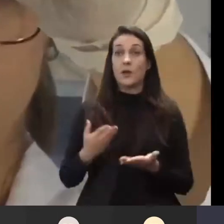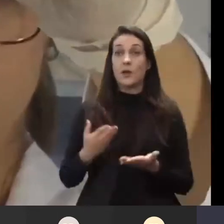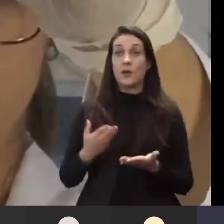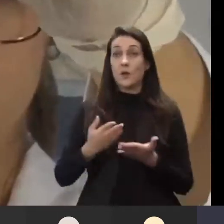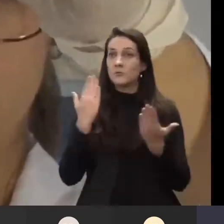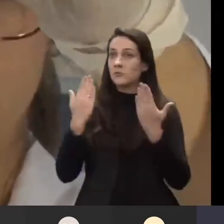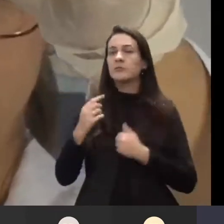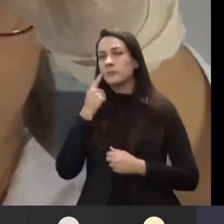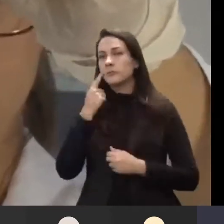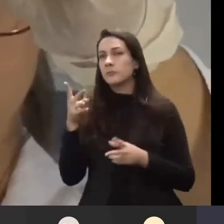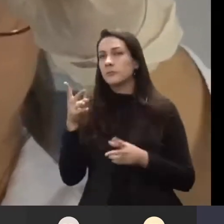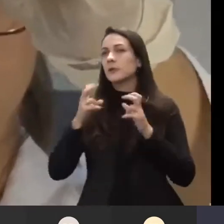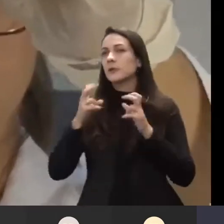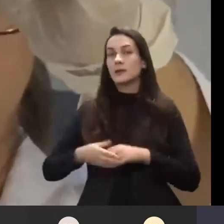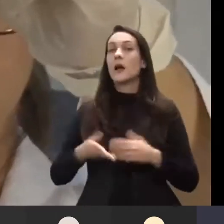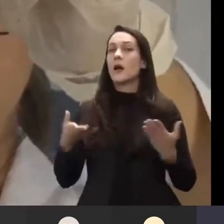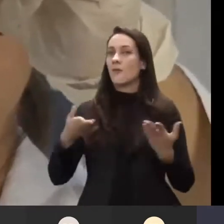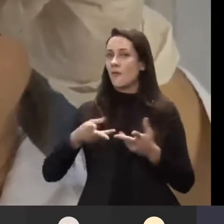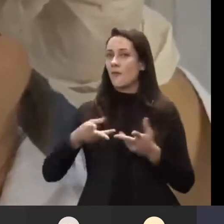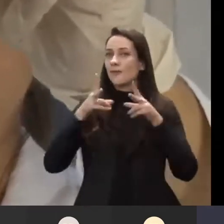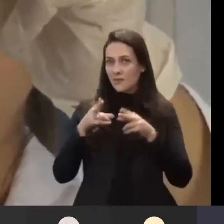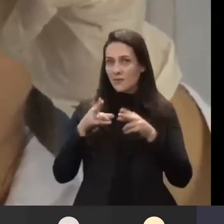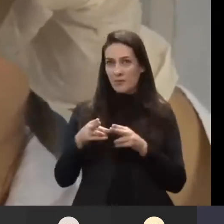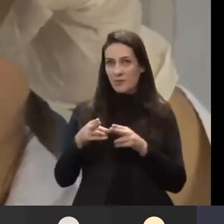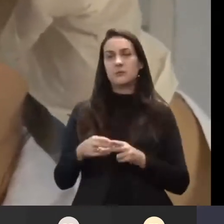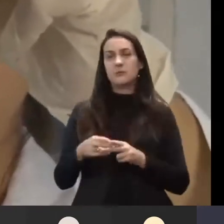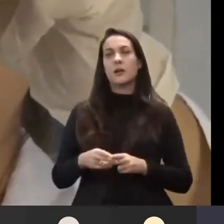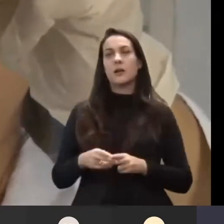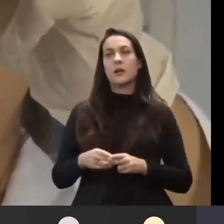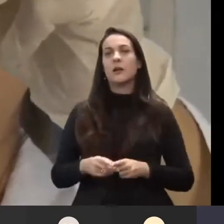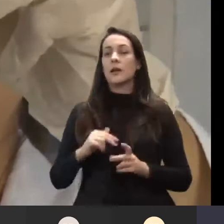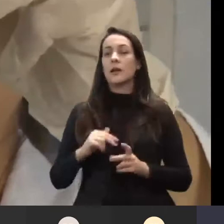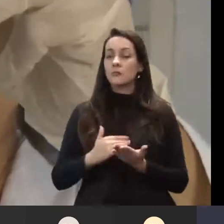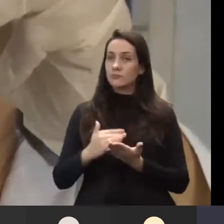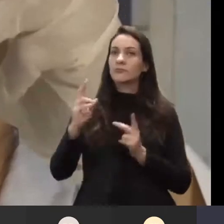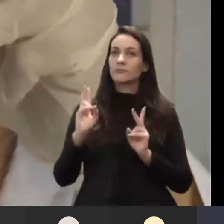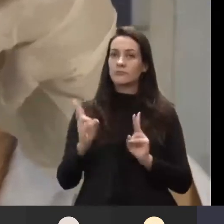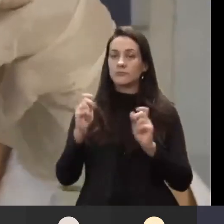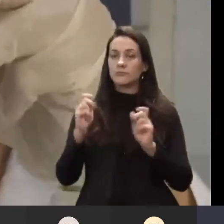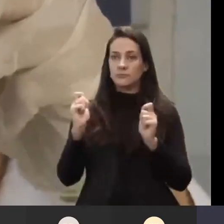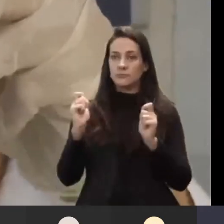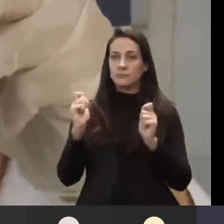está no mesmo grau de turbidez. E aí a gente pode passar para a próxima etapa.